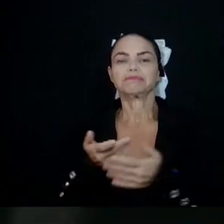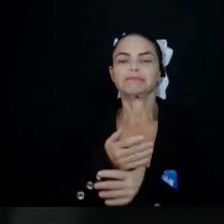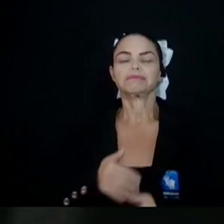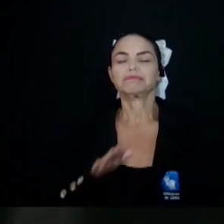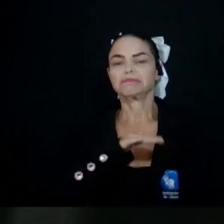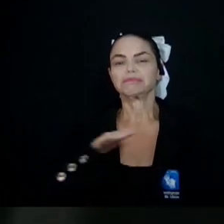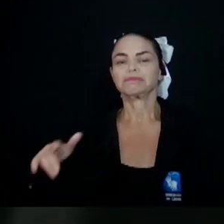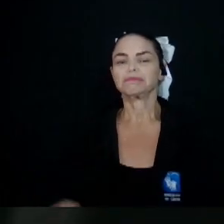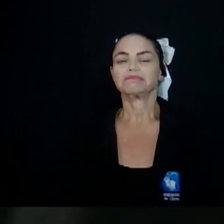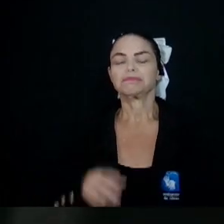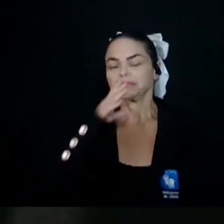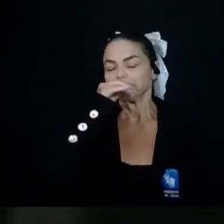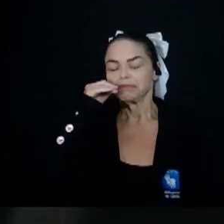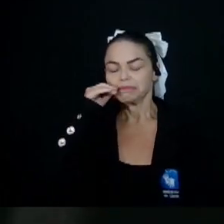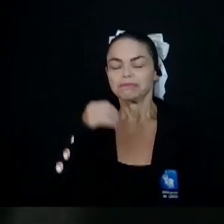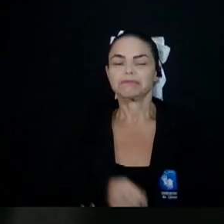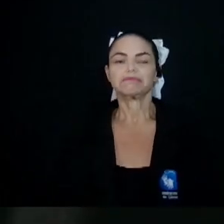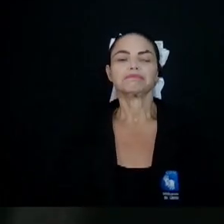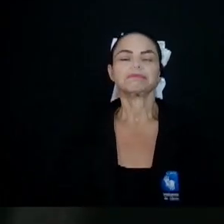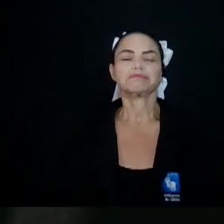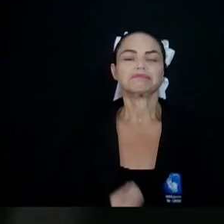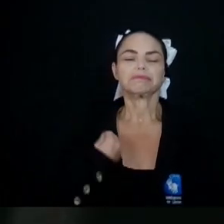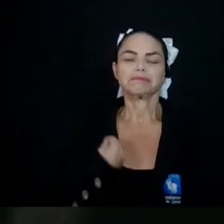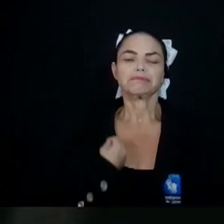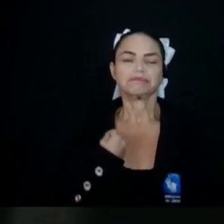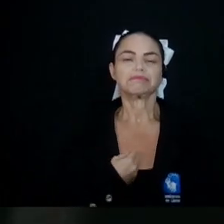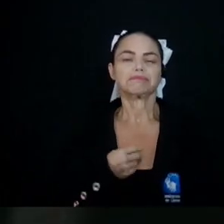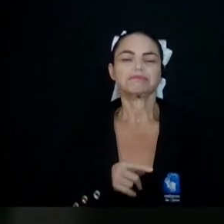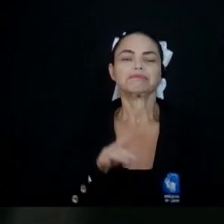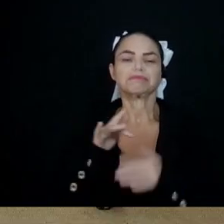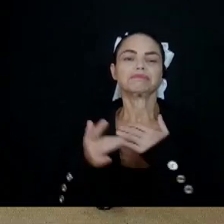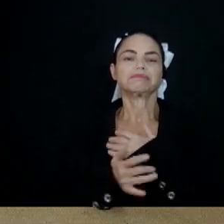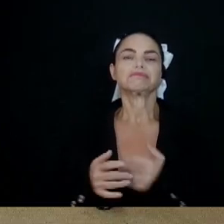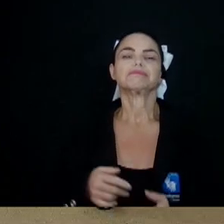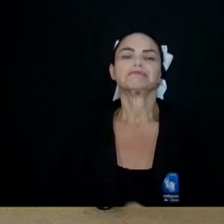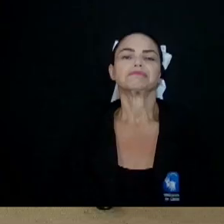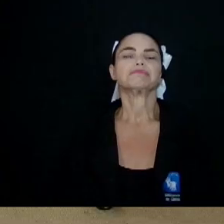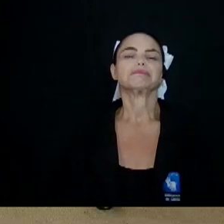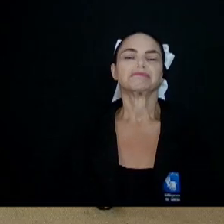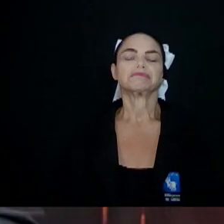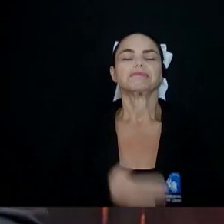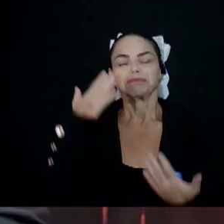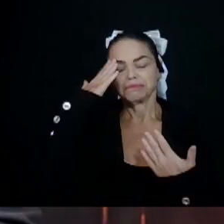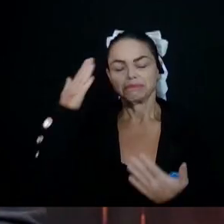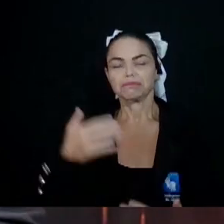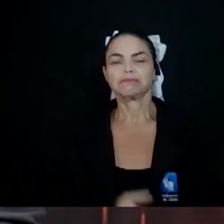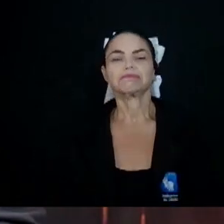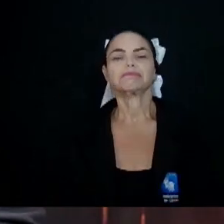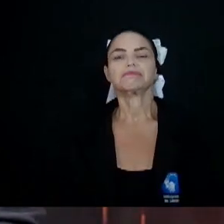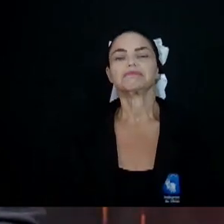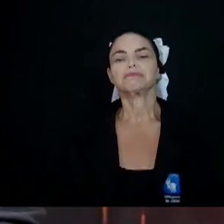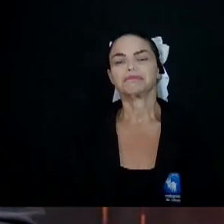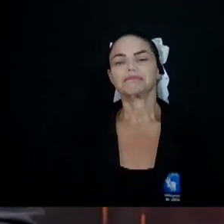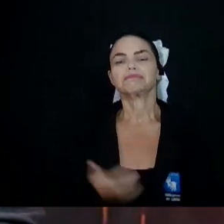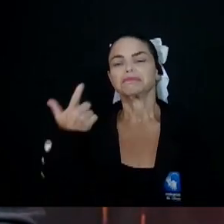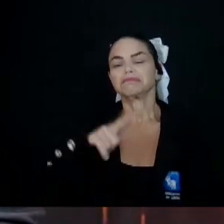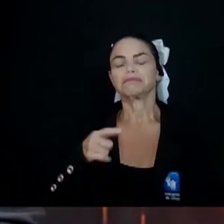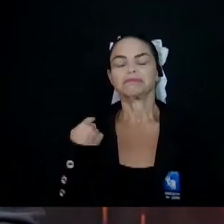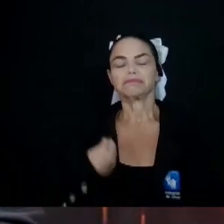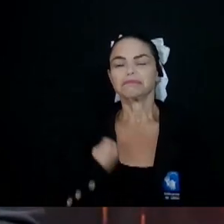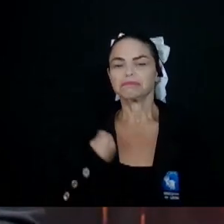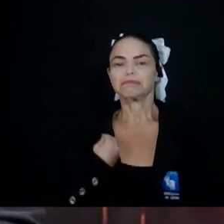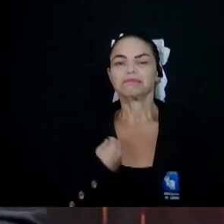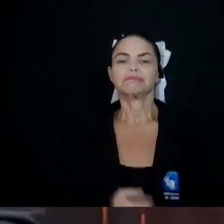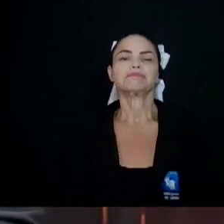e adolescentes quando a gente fala da rede social, desse mundo online. Gratidão, viu? Eu que agradeço mais uma vez estar aqui com